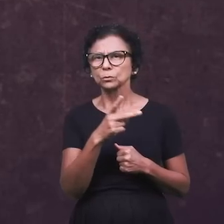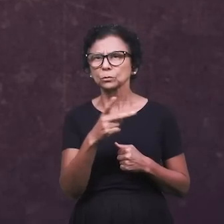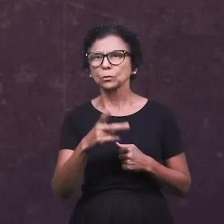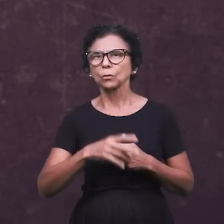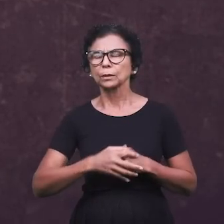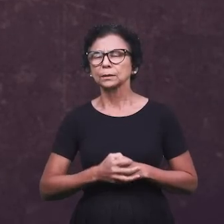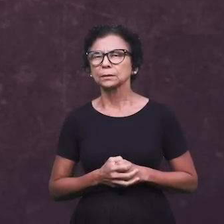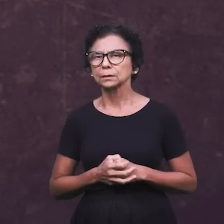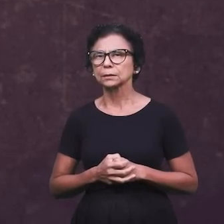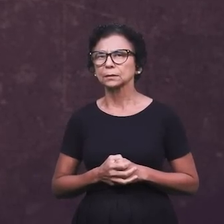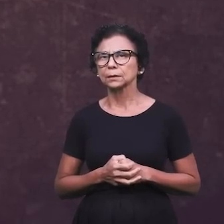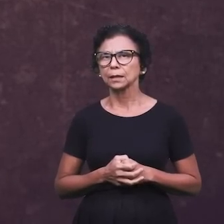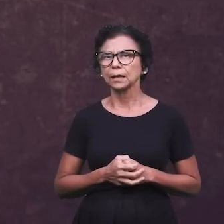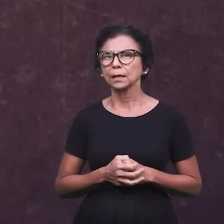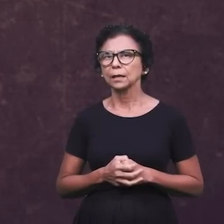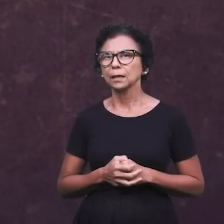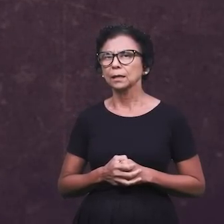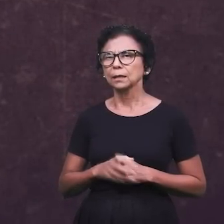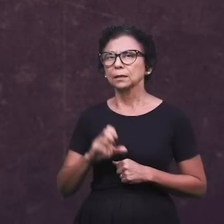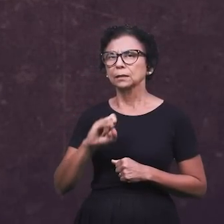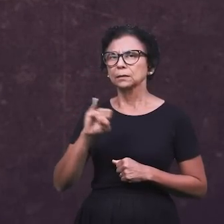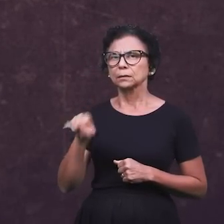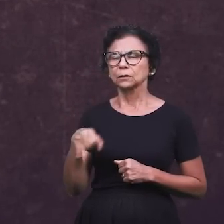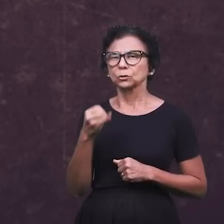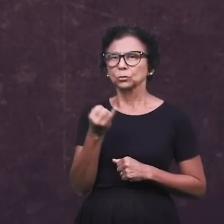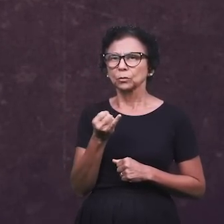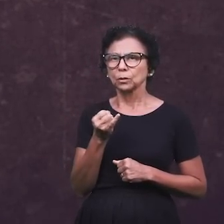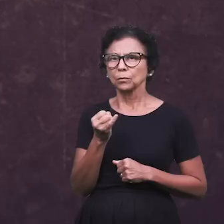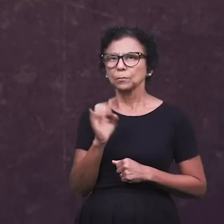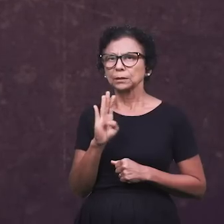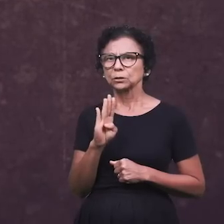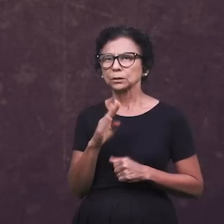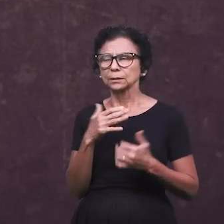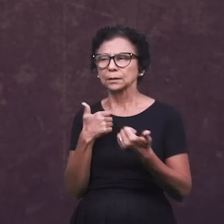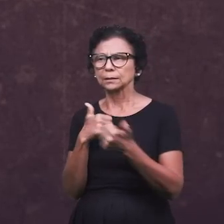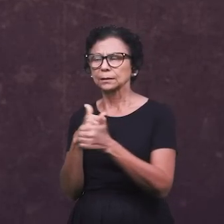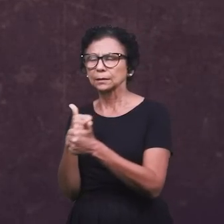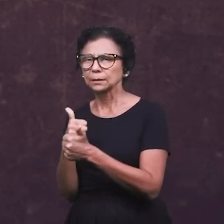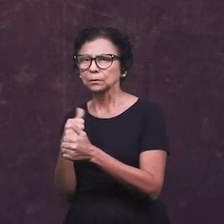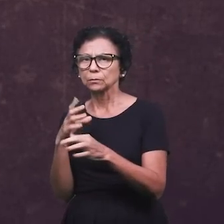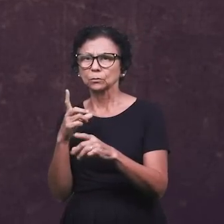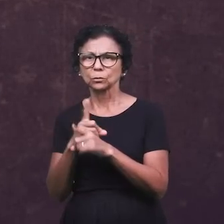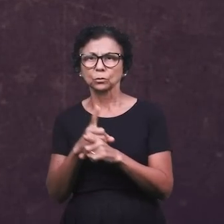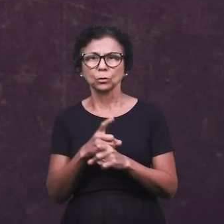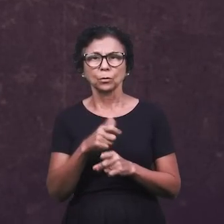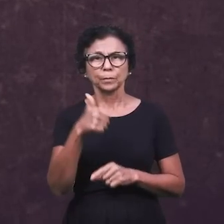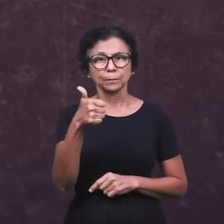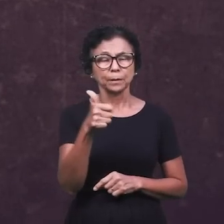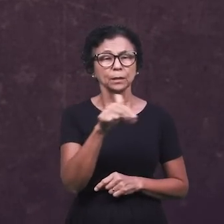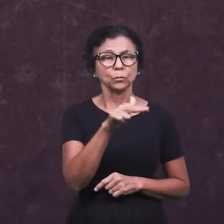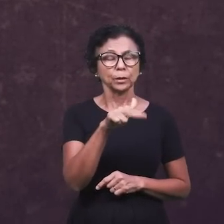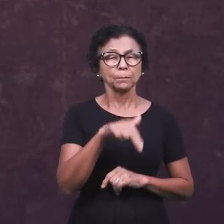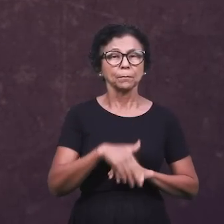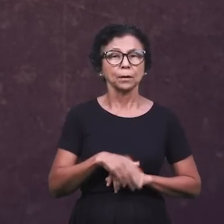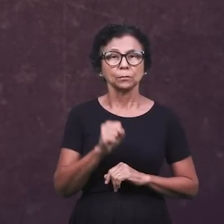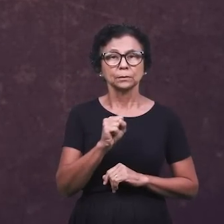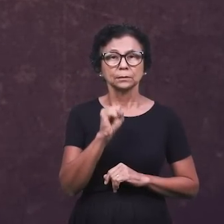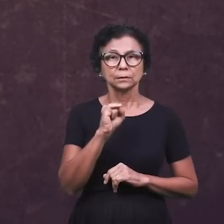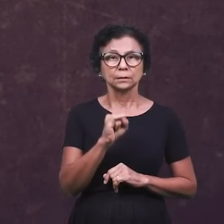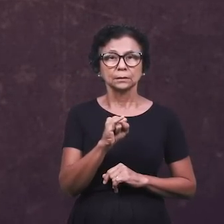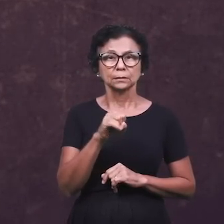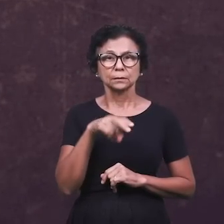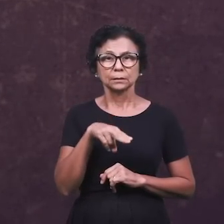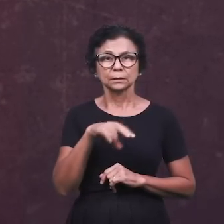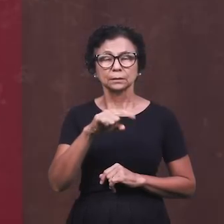seguido. Este achou primeiro seu irmão Simão e disse-lhe: achamos o Messias, que traduzido